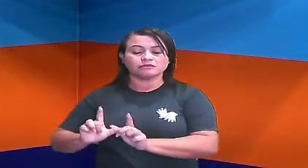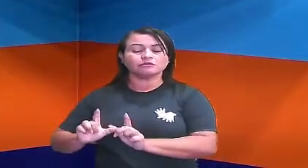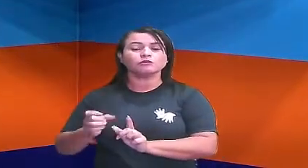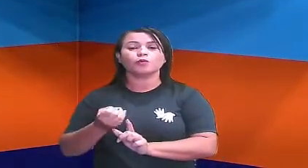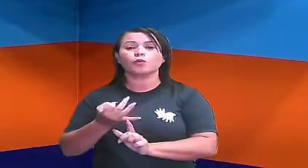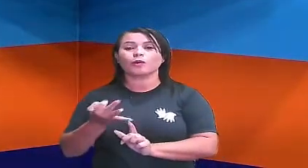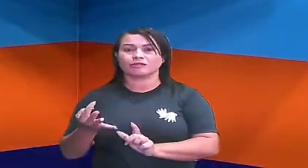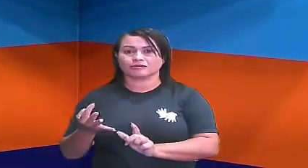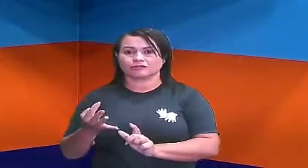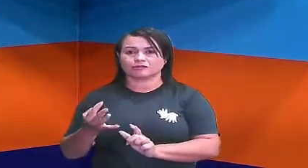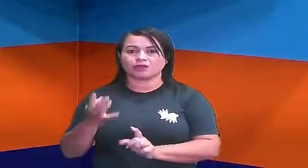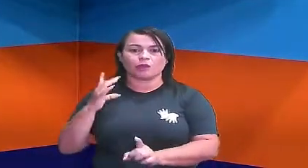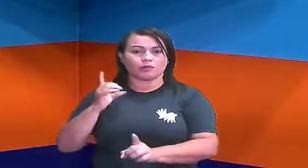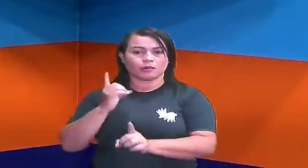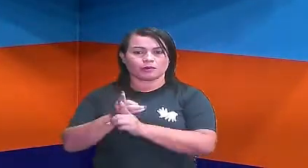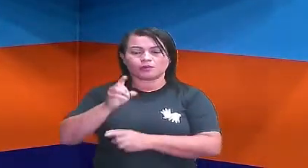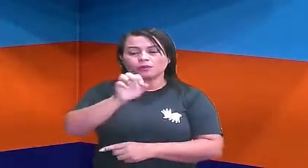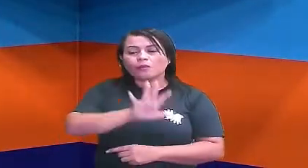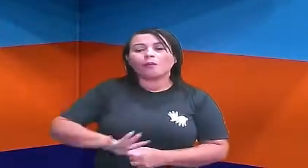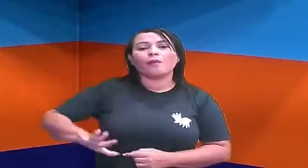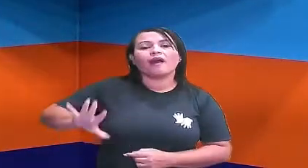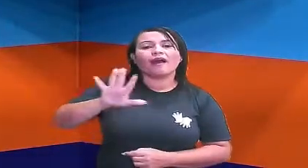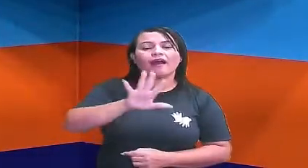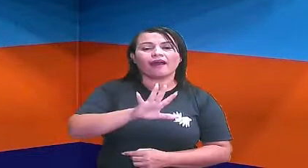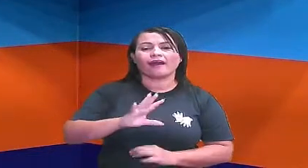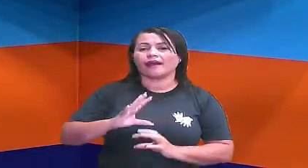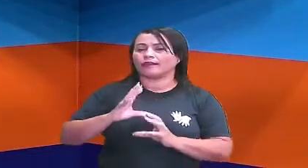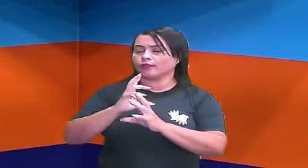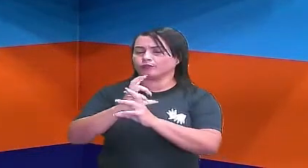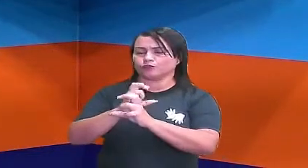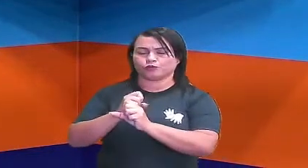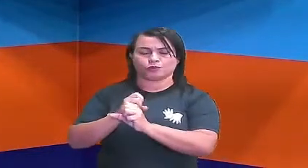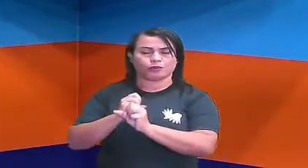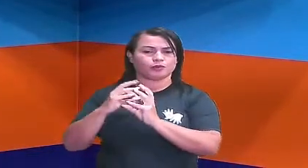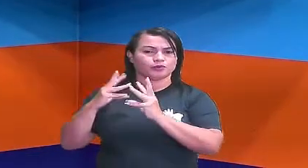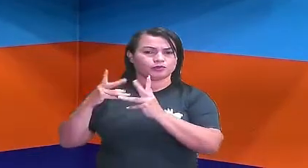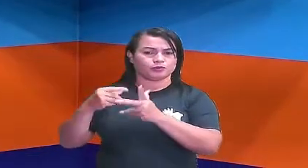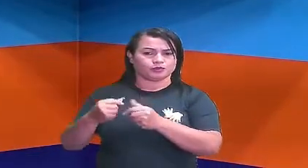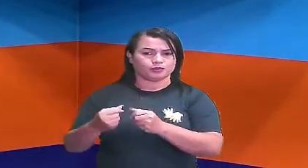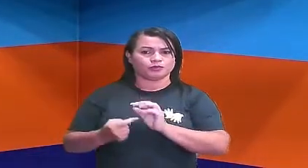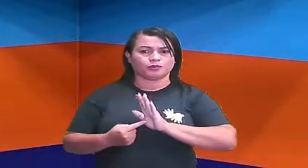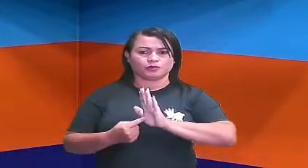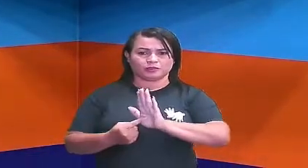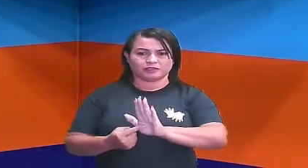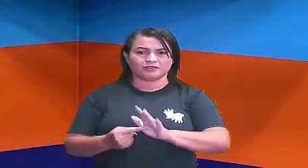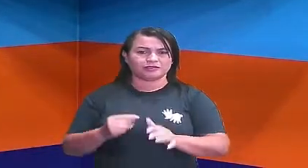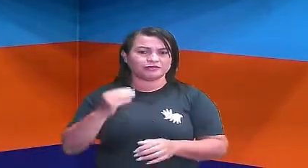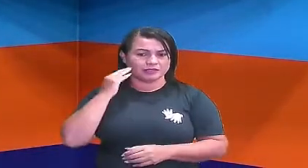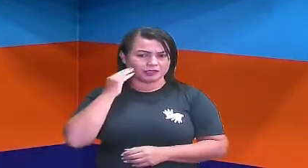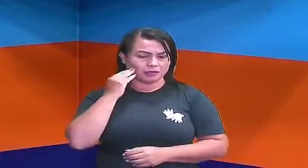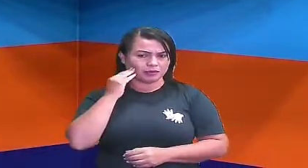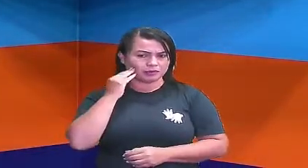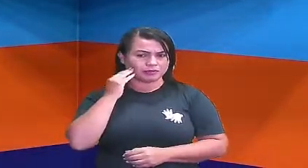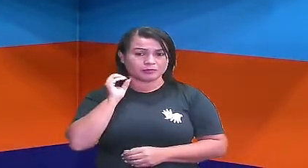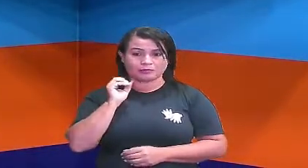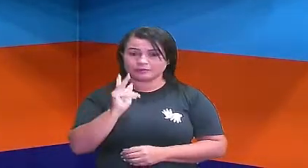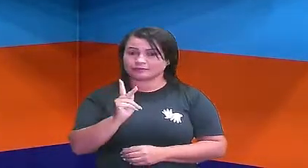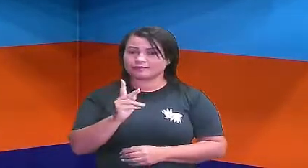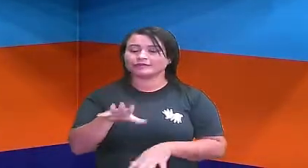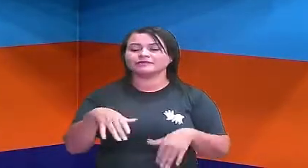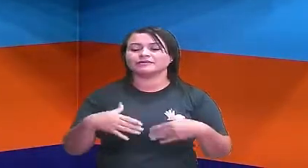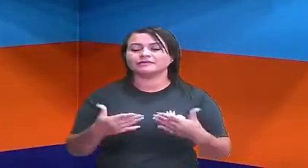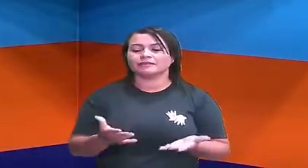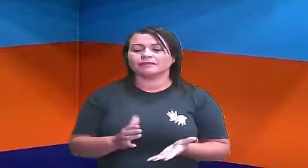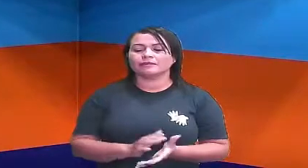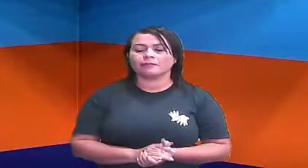comprimento, eu acho a área e acho a quantidade de todos os quadradinhos que estão aqui representados. Ok? Deu para entender?